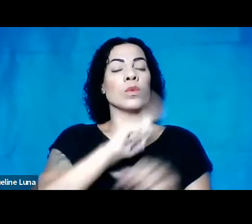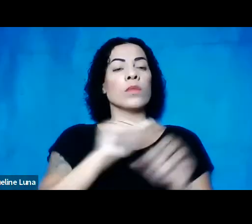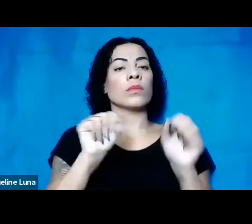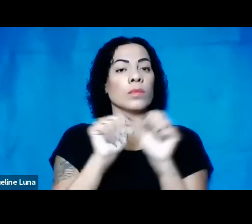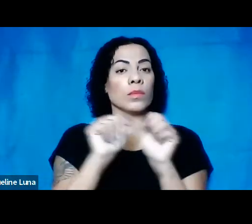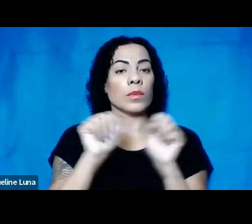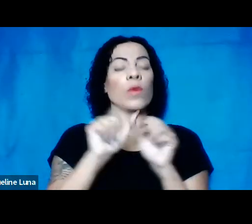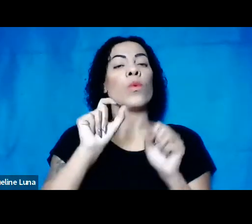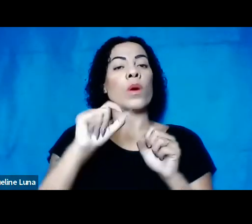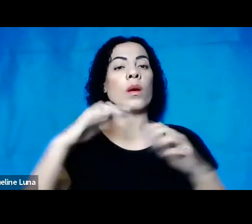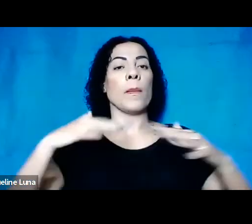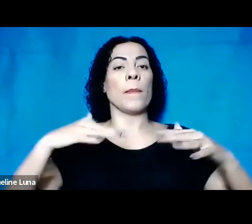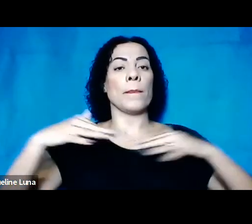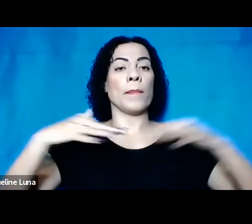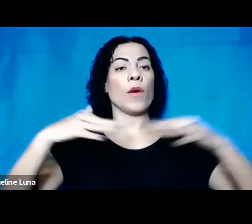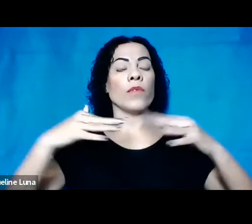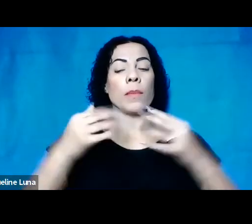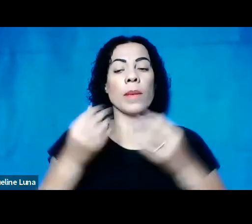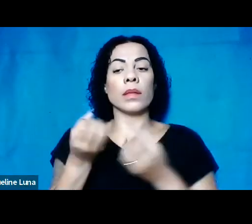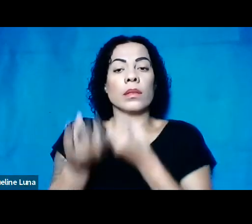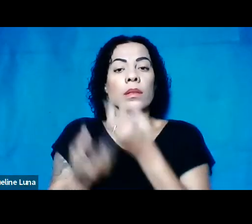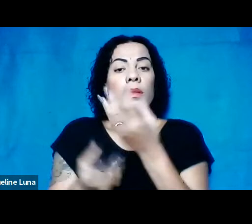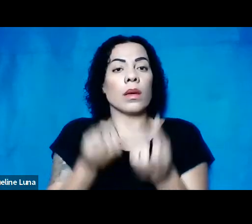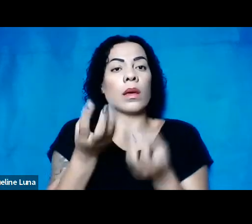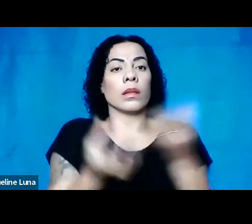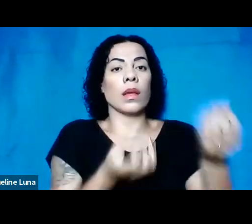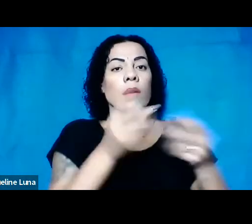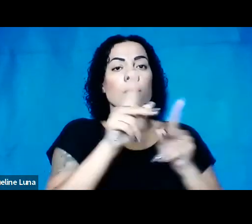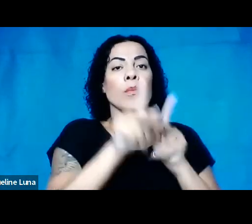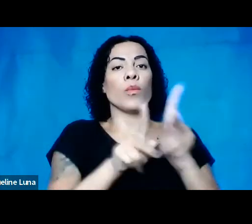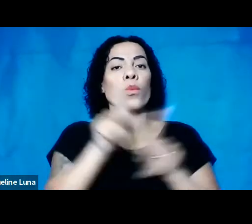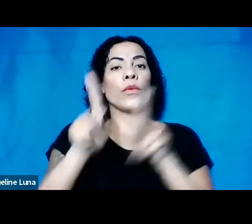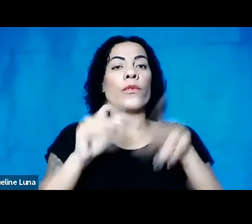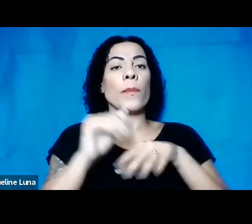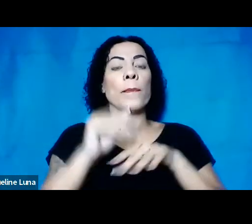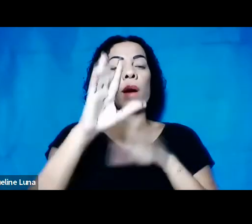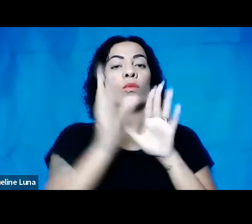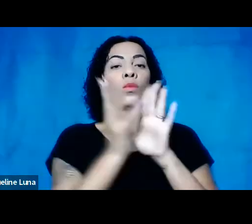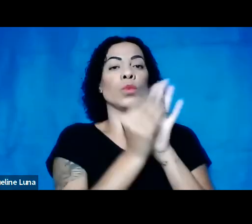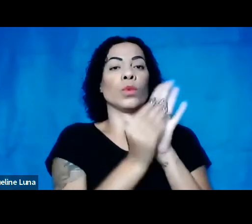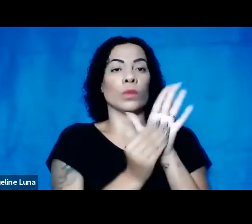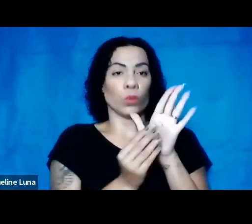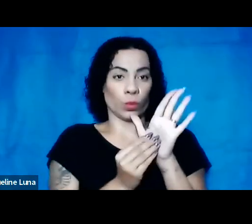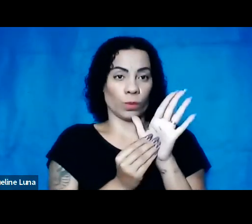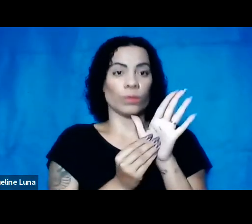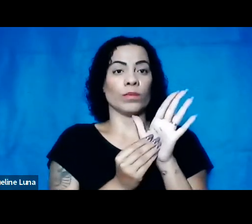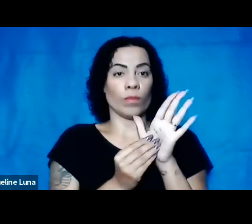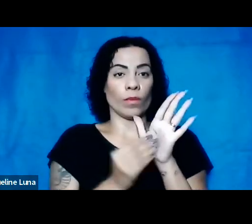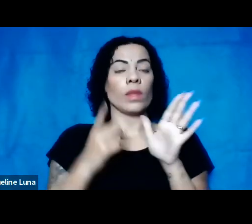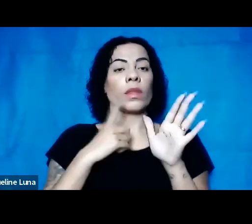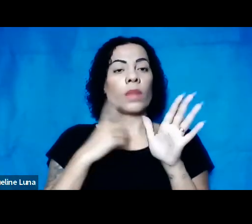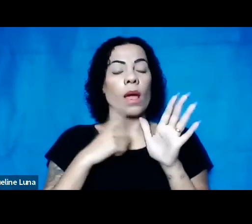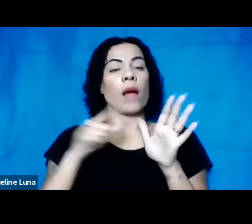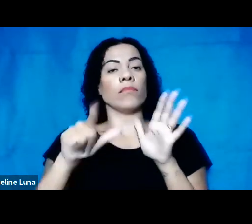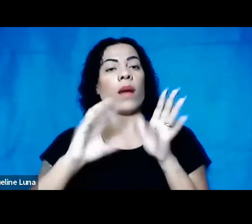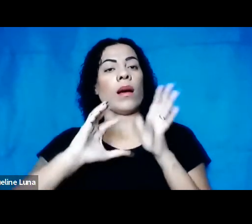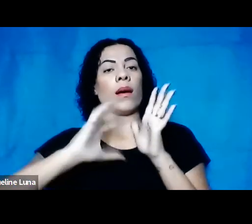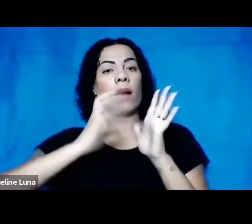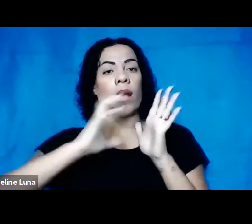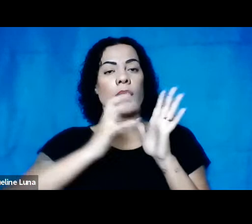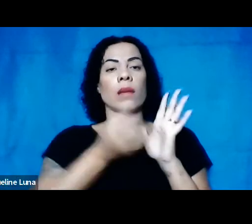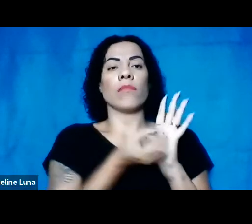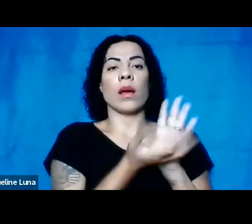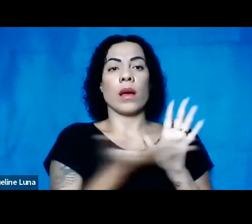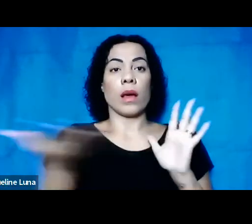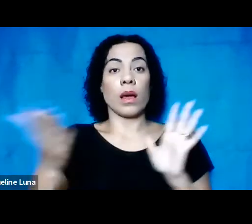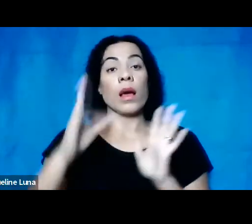um movimento de levar para a população mais conteúdos que chegam desses canais, e aqui uma menção especial ao